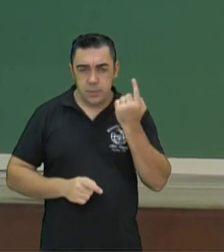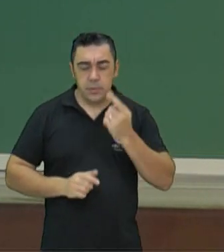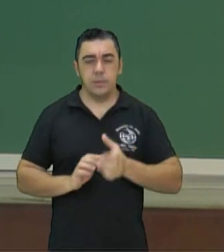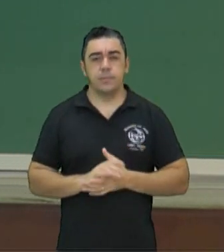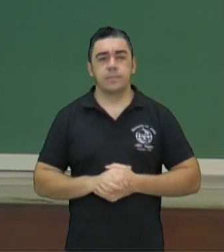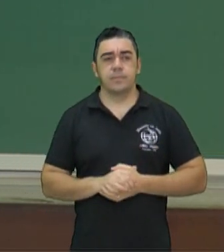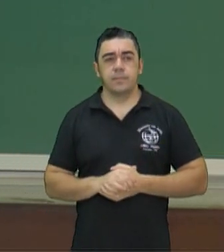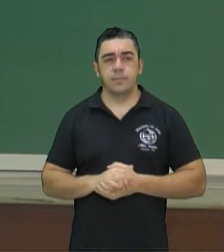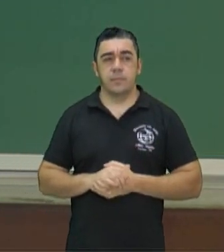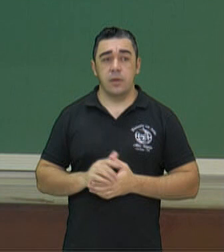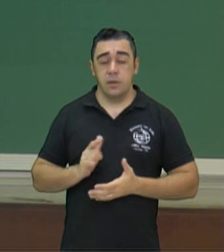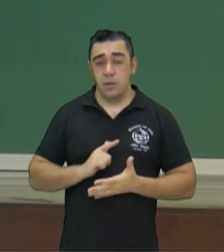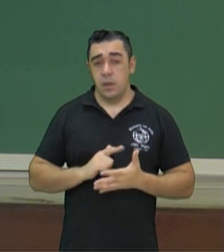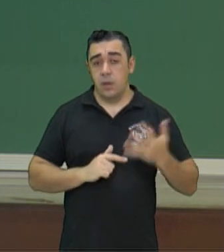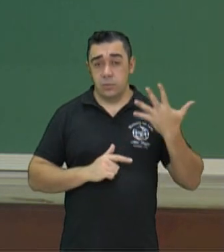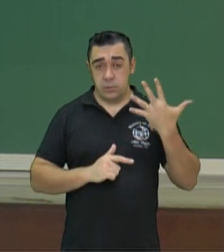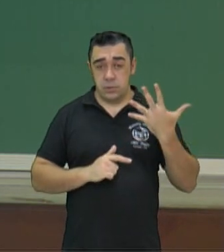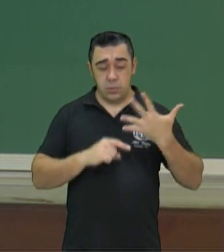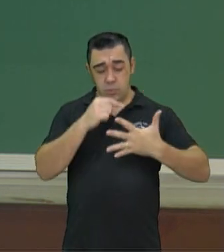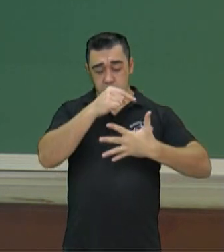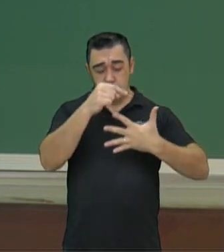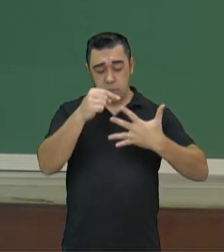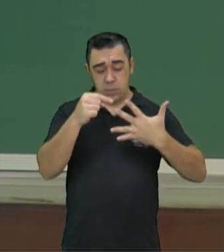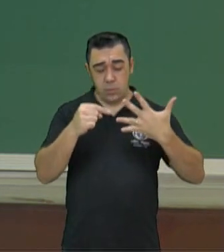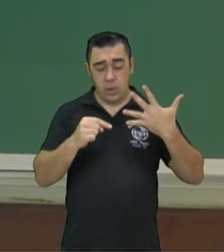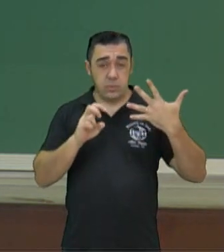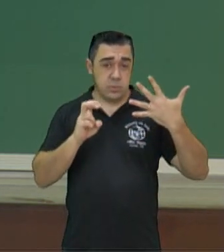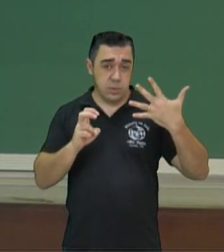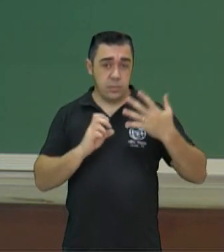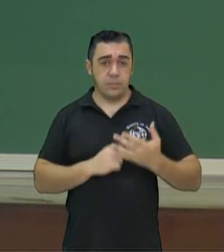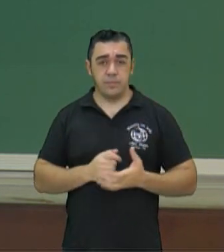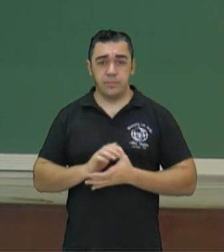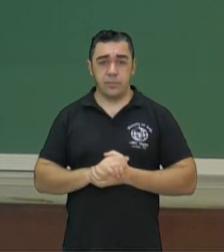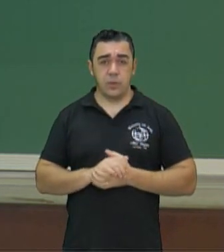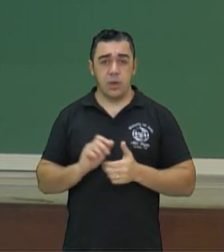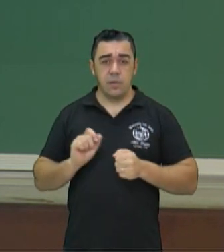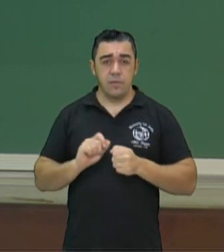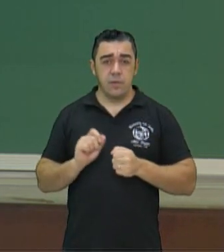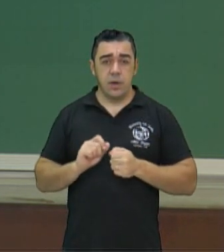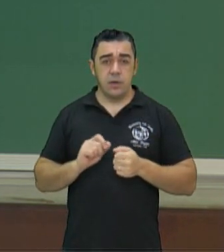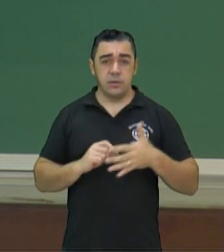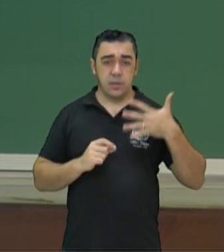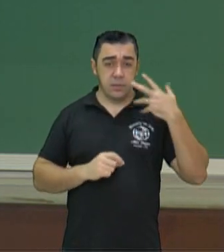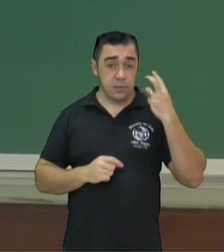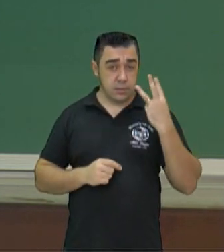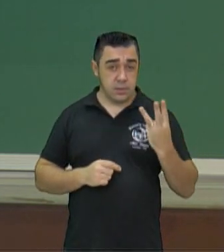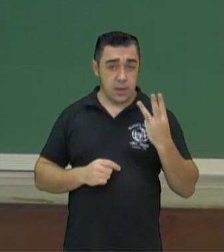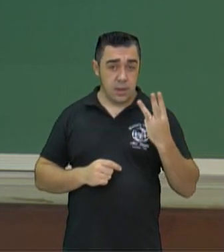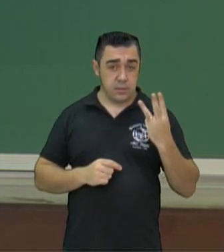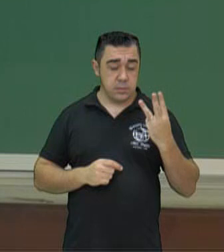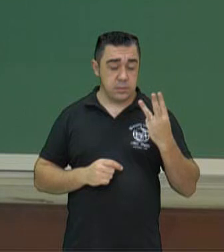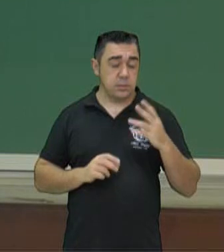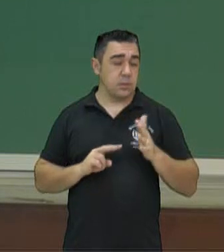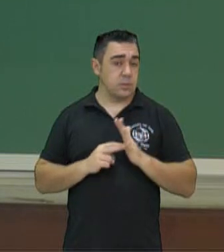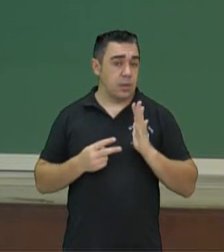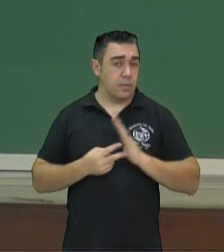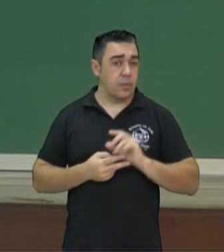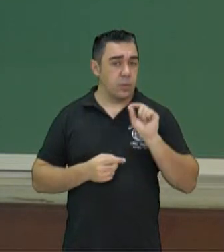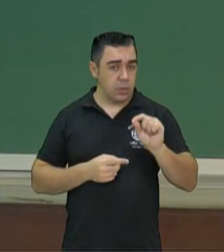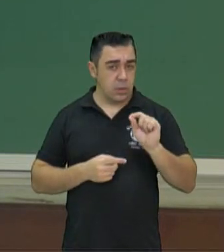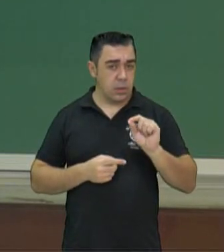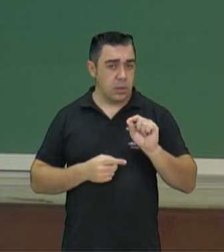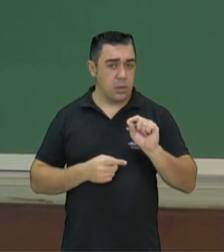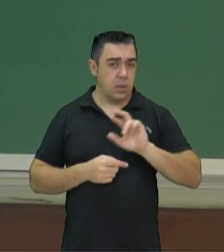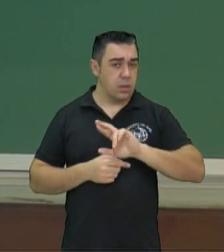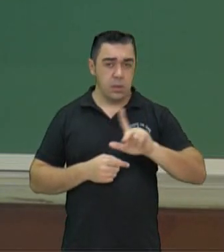tenho 5 objetos e quero dispor eles em 3 posições. Então, quer dizer que